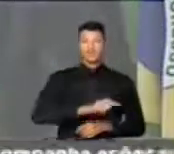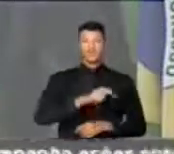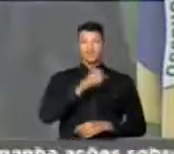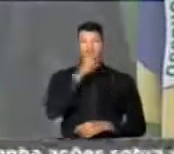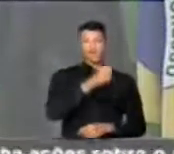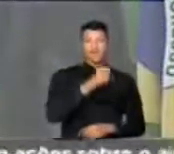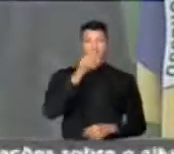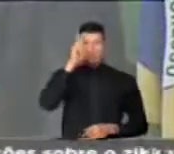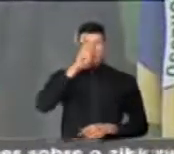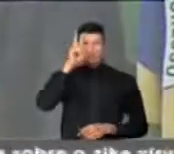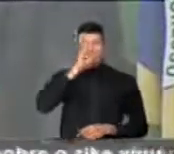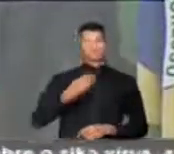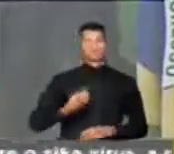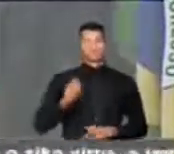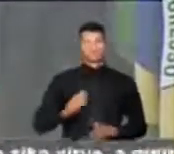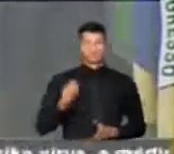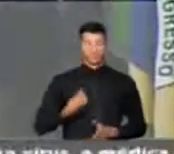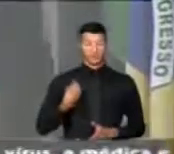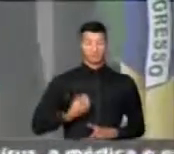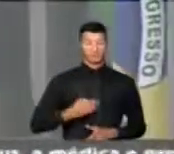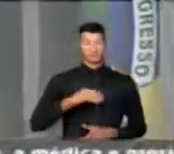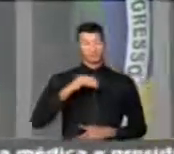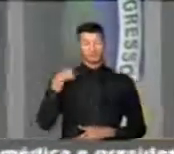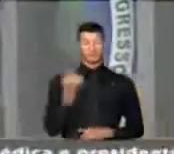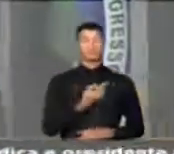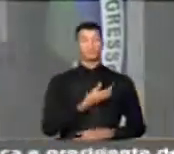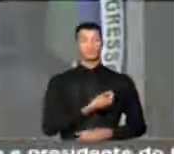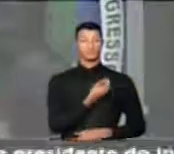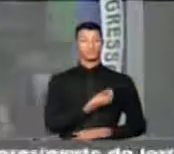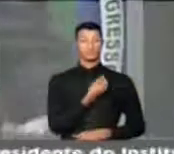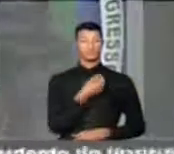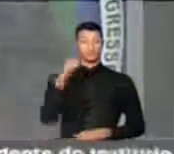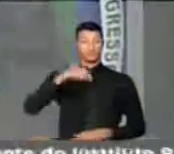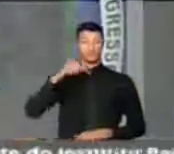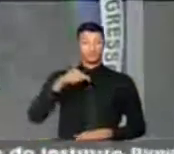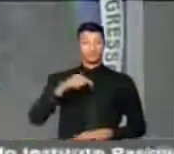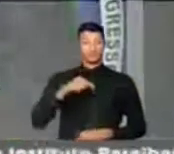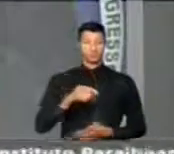recordar e viver. Nós tivemos aqui,